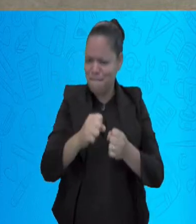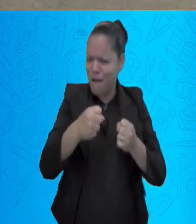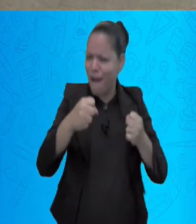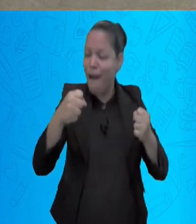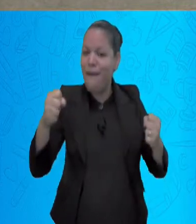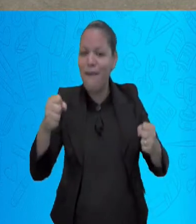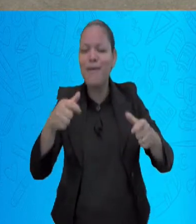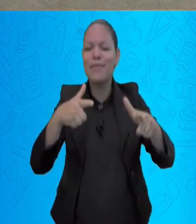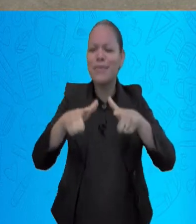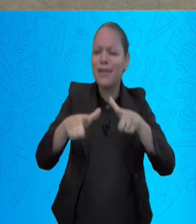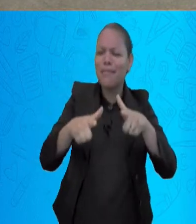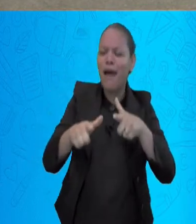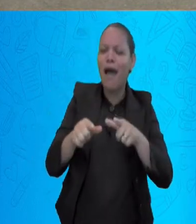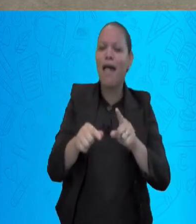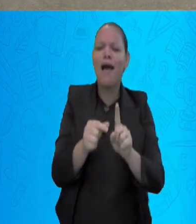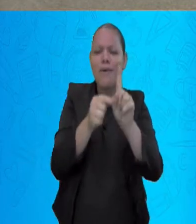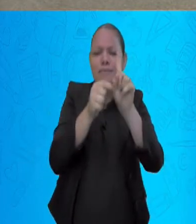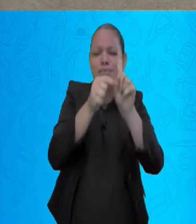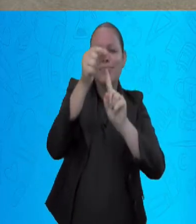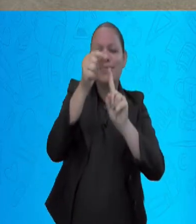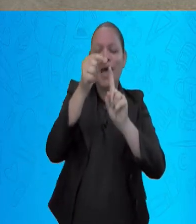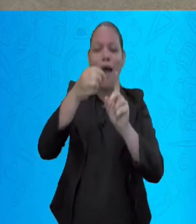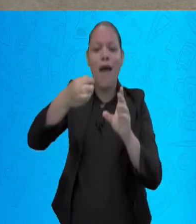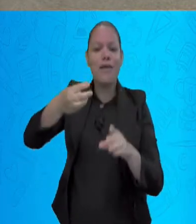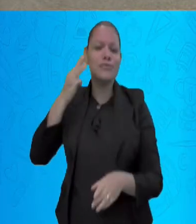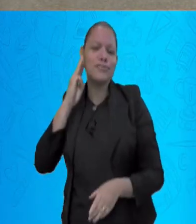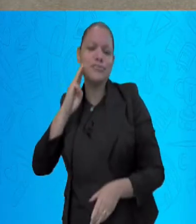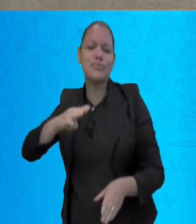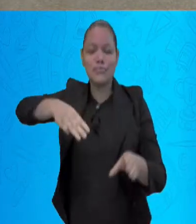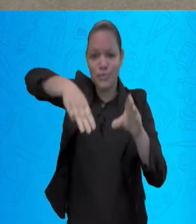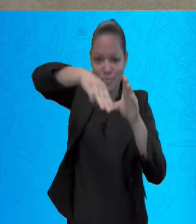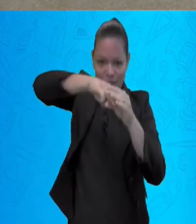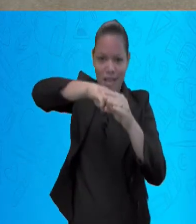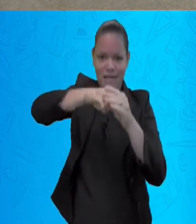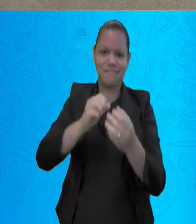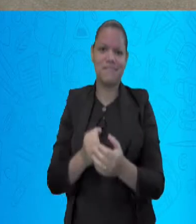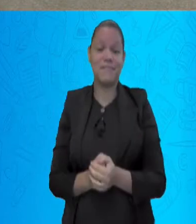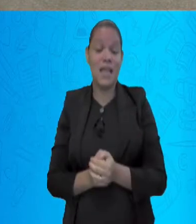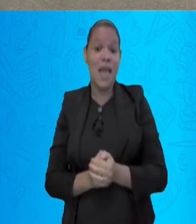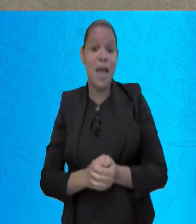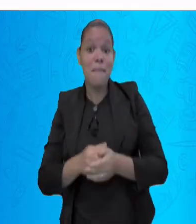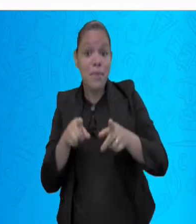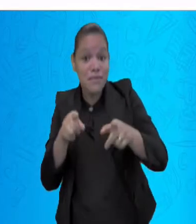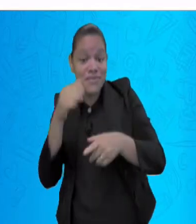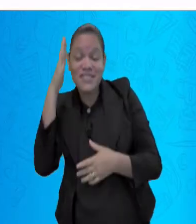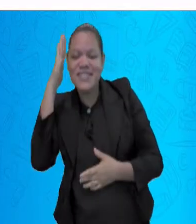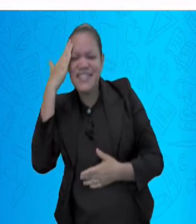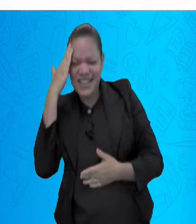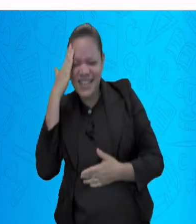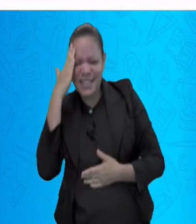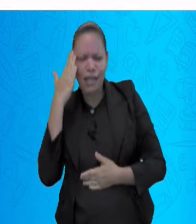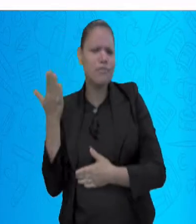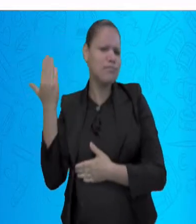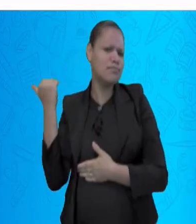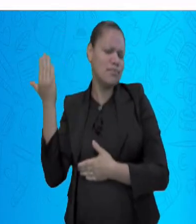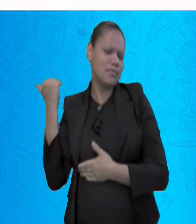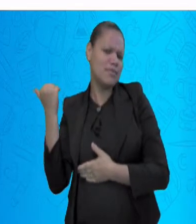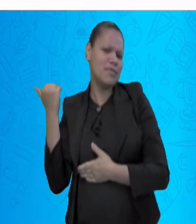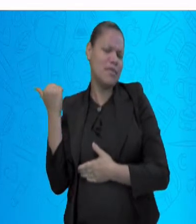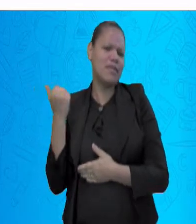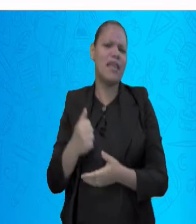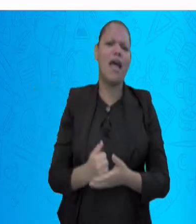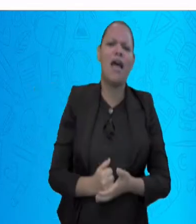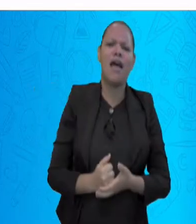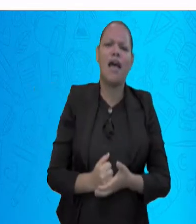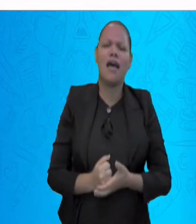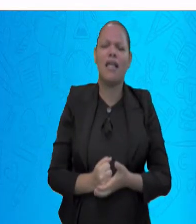Para a gente relembrar, nós vamos voltar aqui no sistema numeral decimal, que é o sistema de base 10. O que